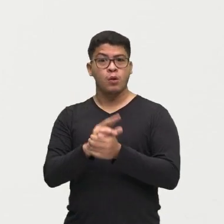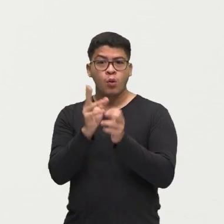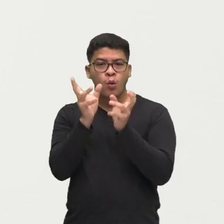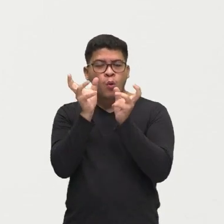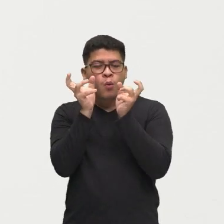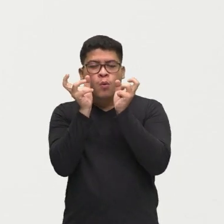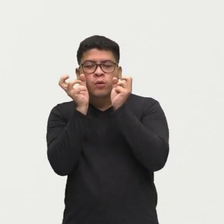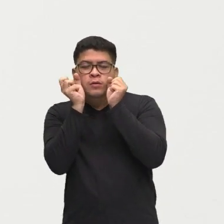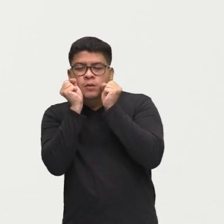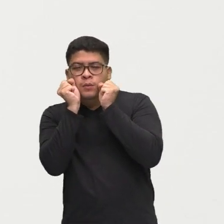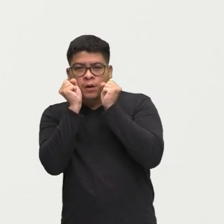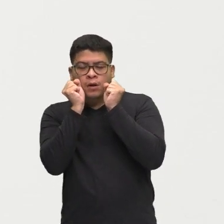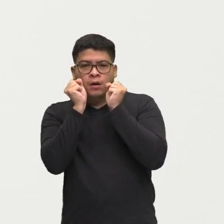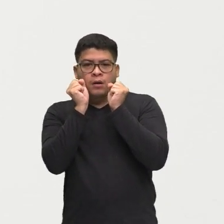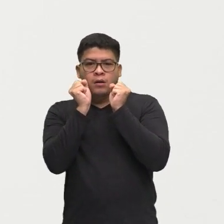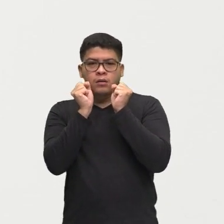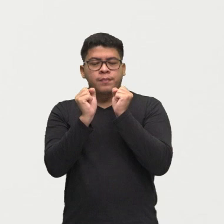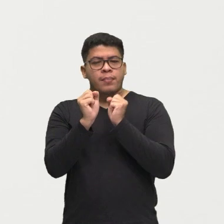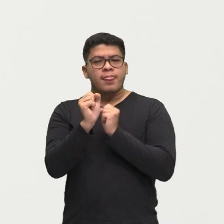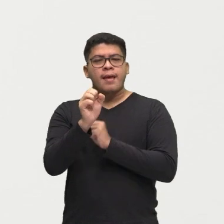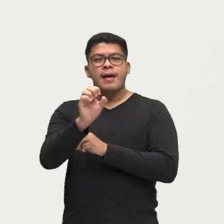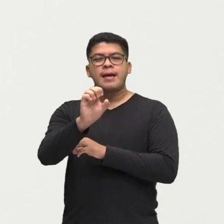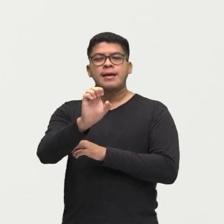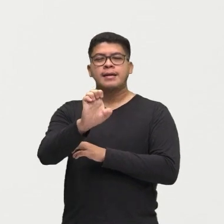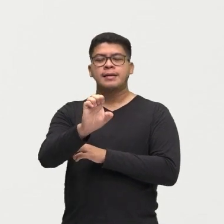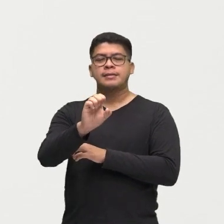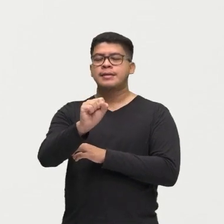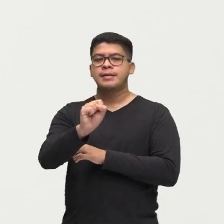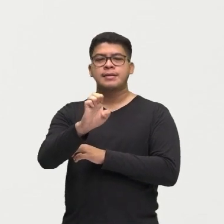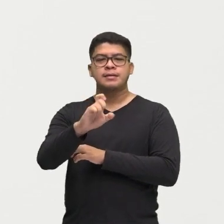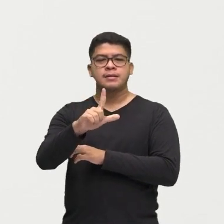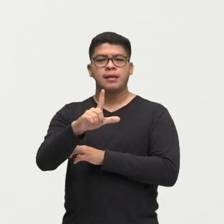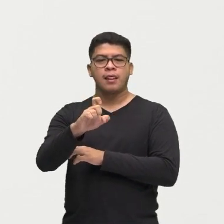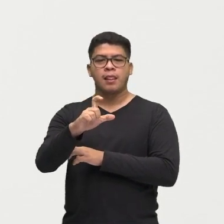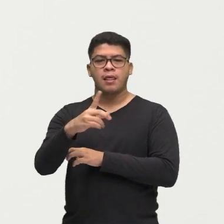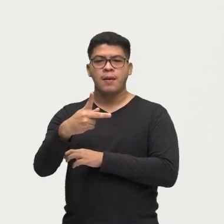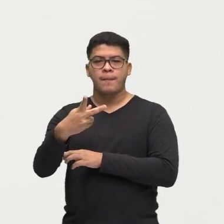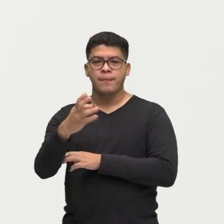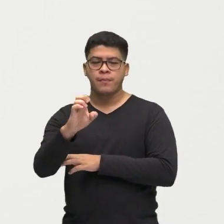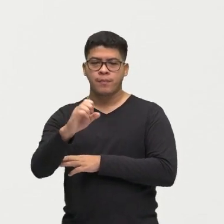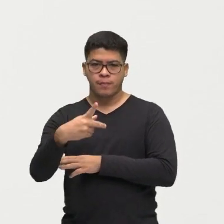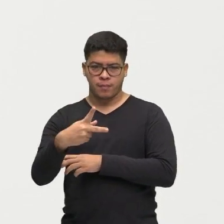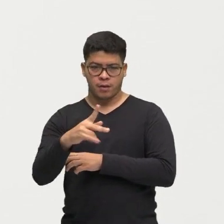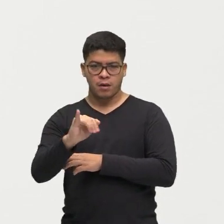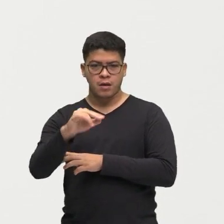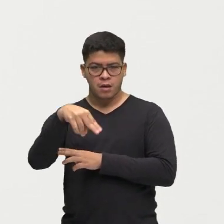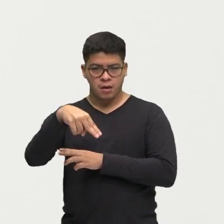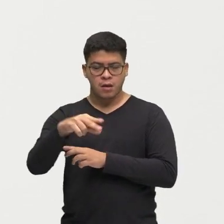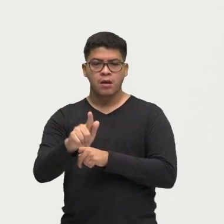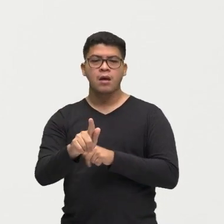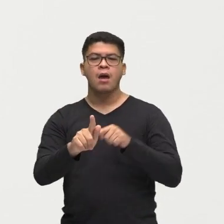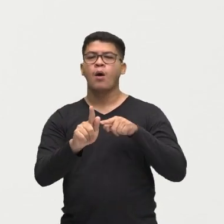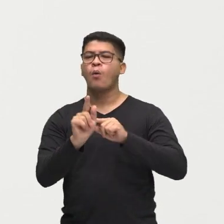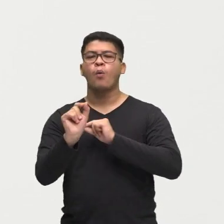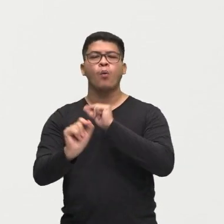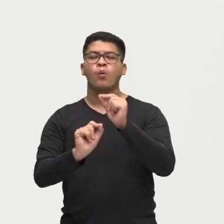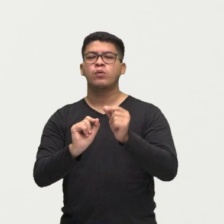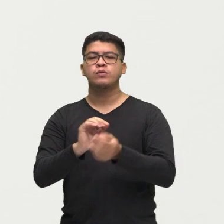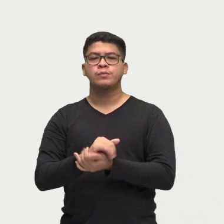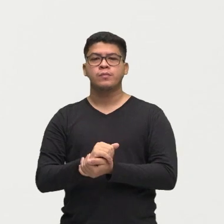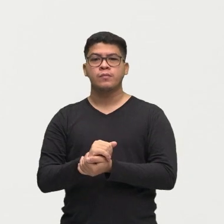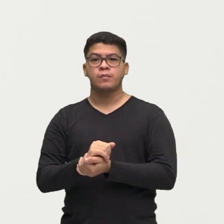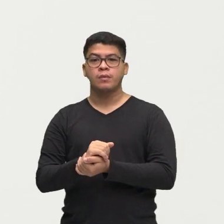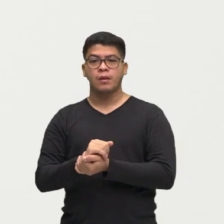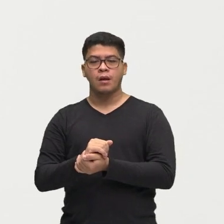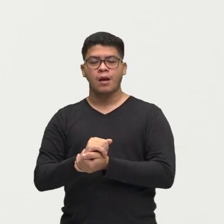dormir, no caso aqui esse verbo dá essa ideia de dormir, certo? De dormir until late,